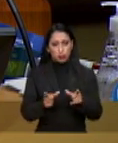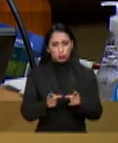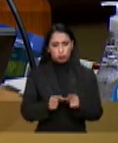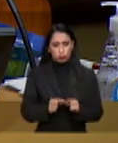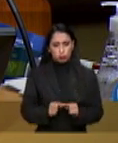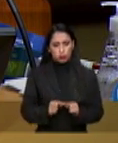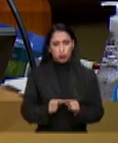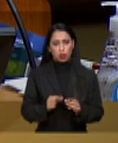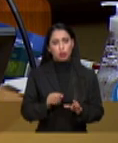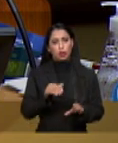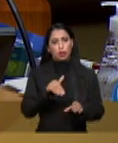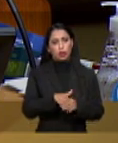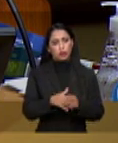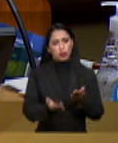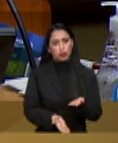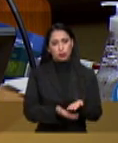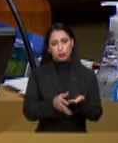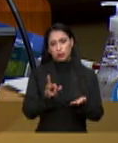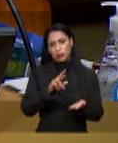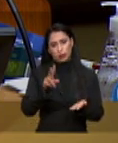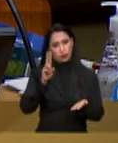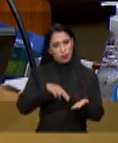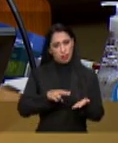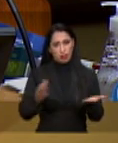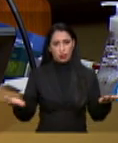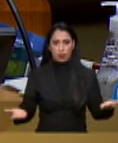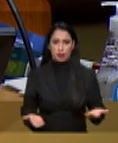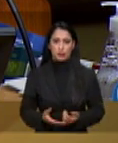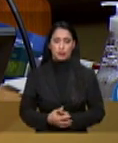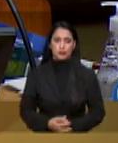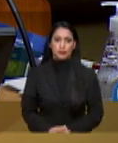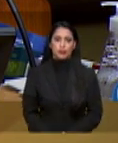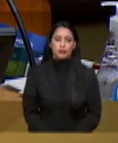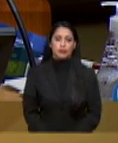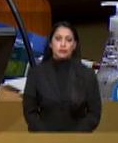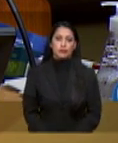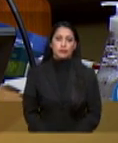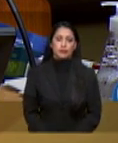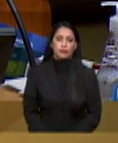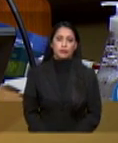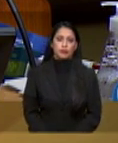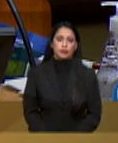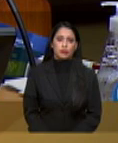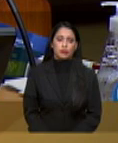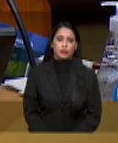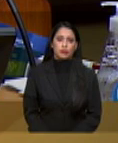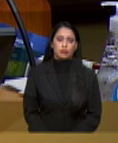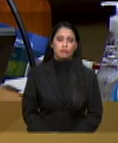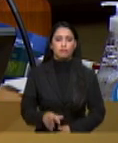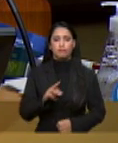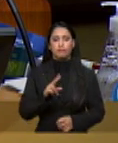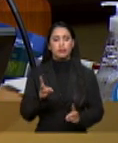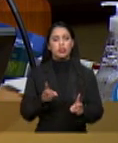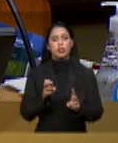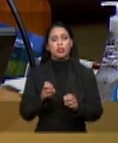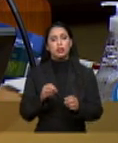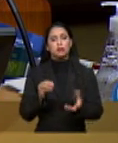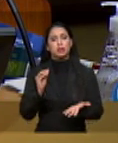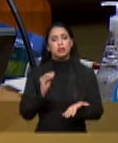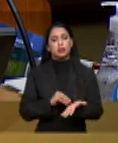a juntada, deixarei de lê-lo neste momento. Ainda não vislumbro a